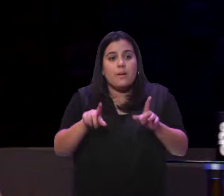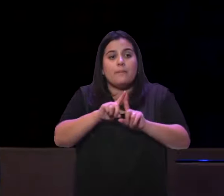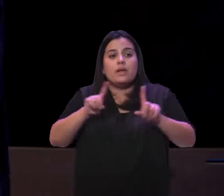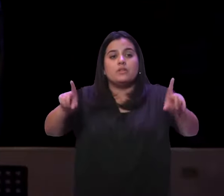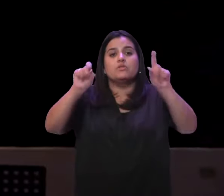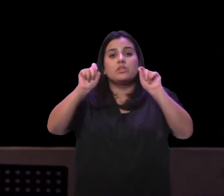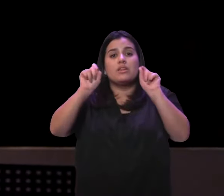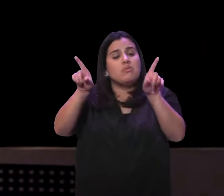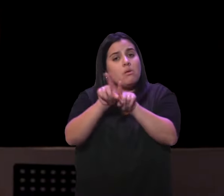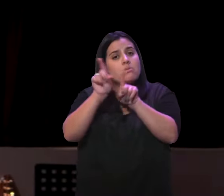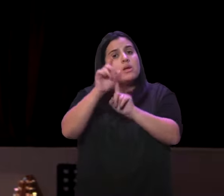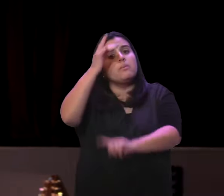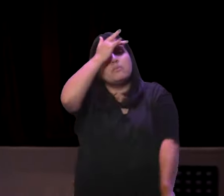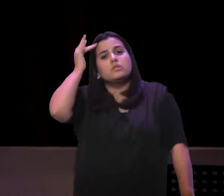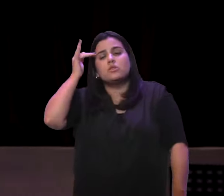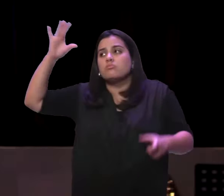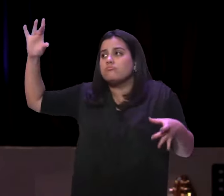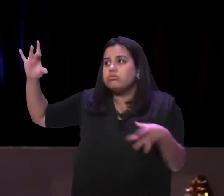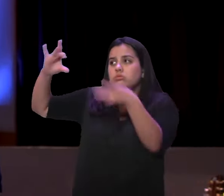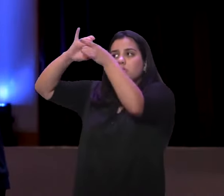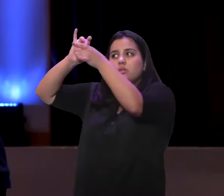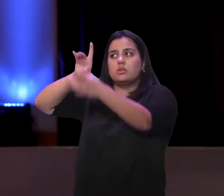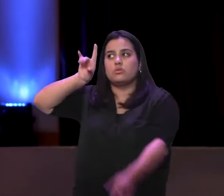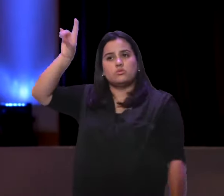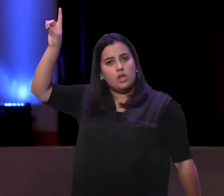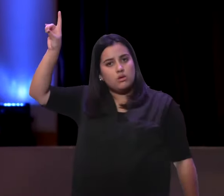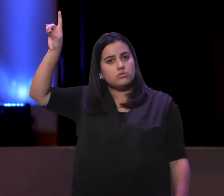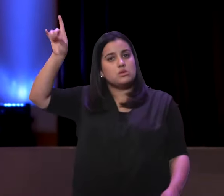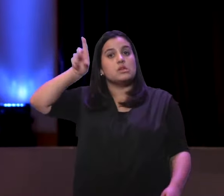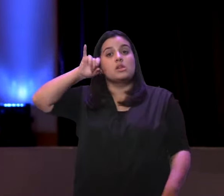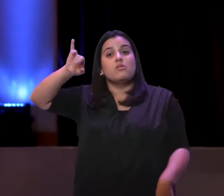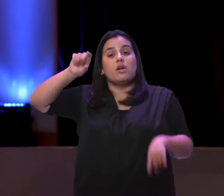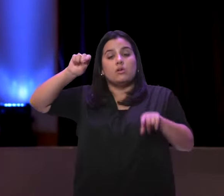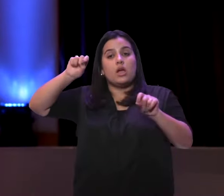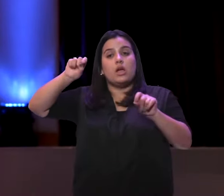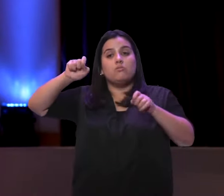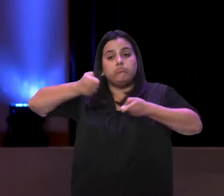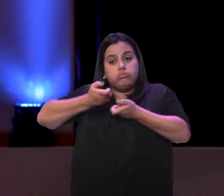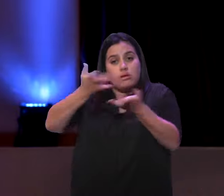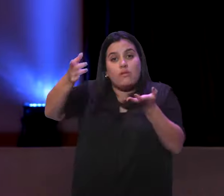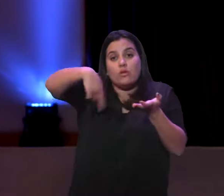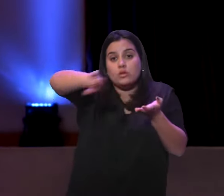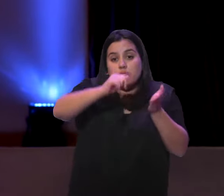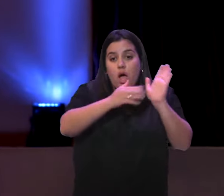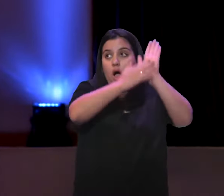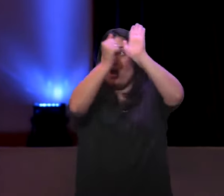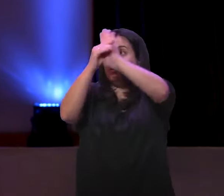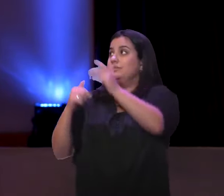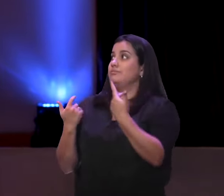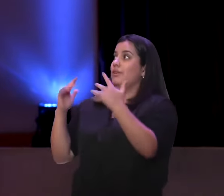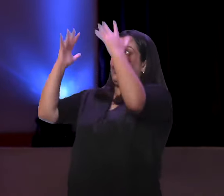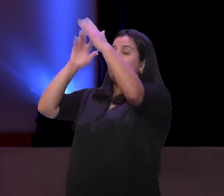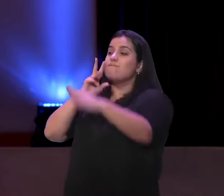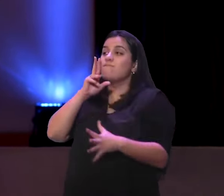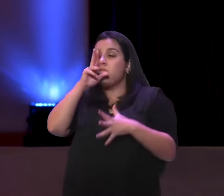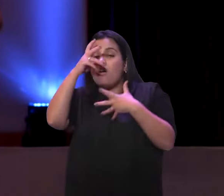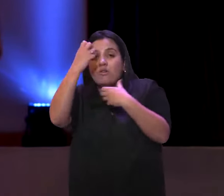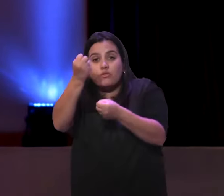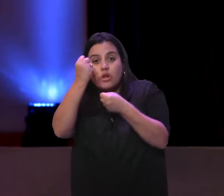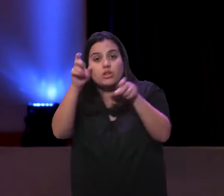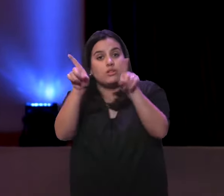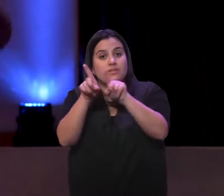isso, pessoas que estão conectadas com Deus e vão levar a igreja a adorar a Deus com todas as suas forças e